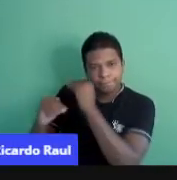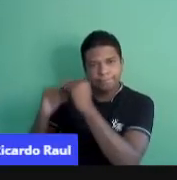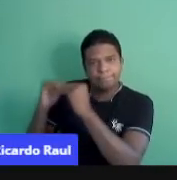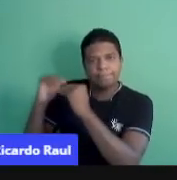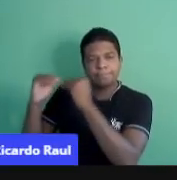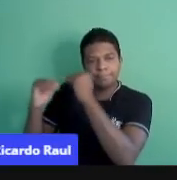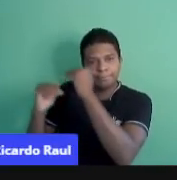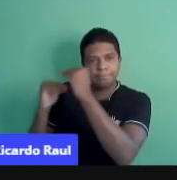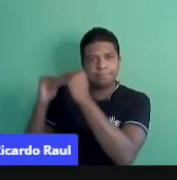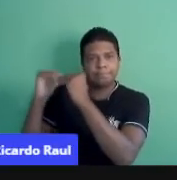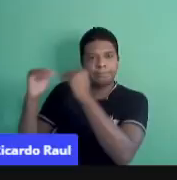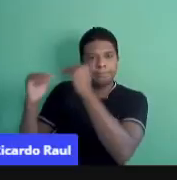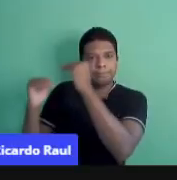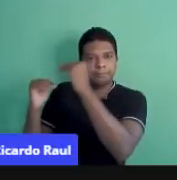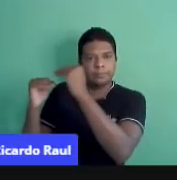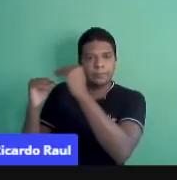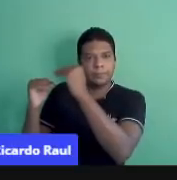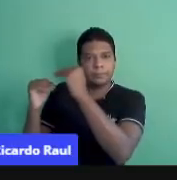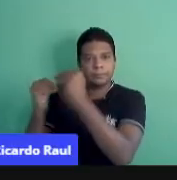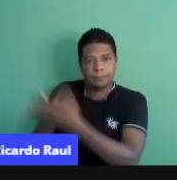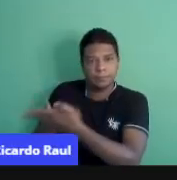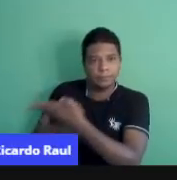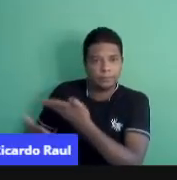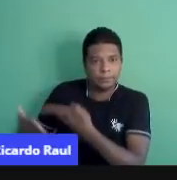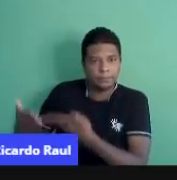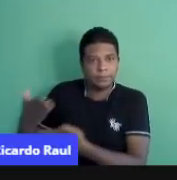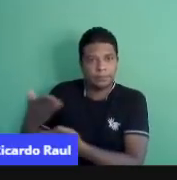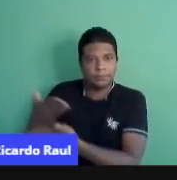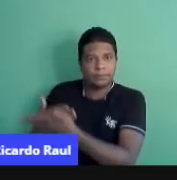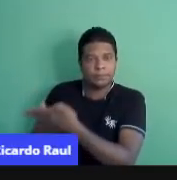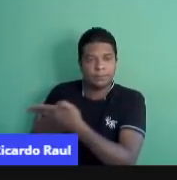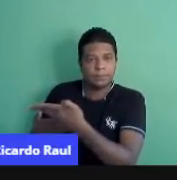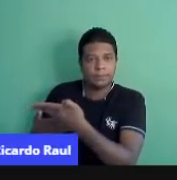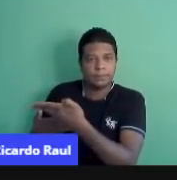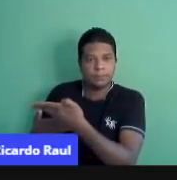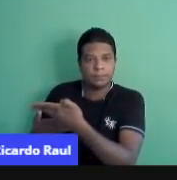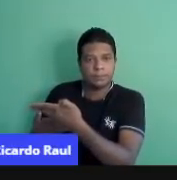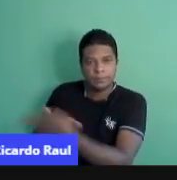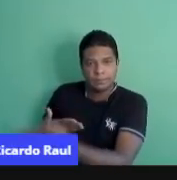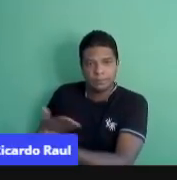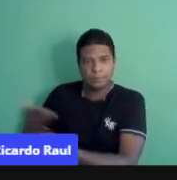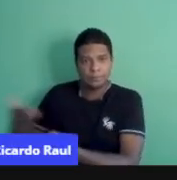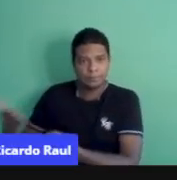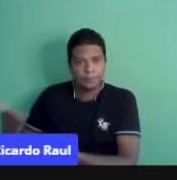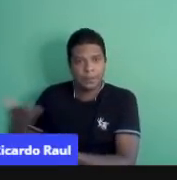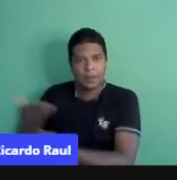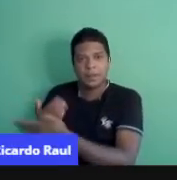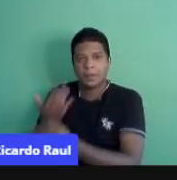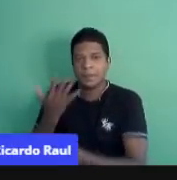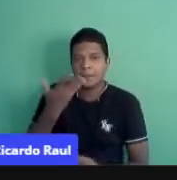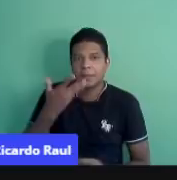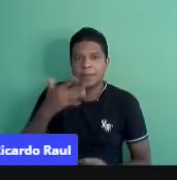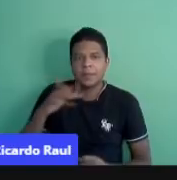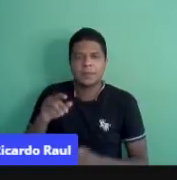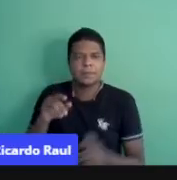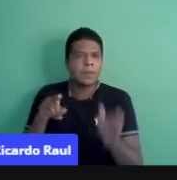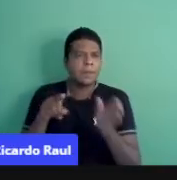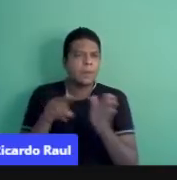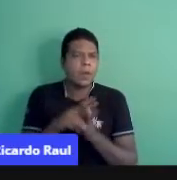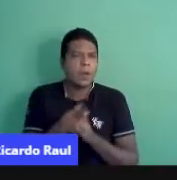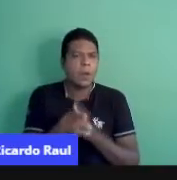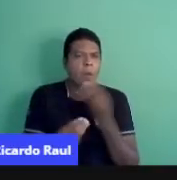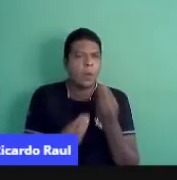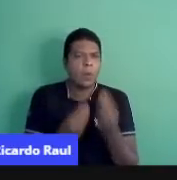as relações entre as crianças. E aí eu pergunto, como que vamos trabalhar